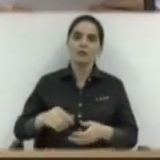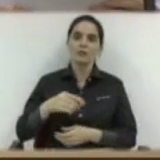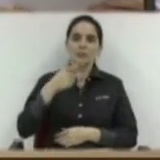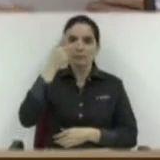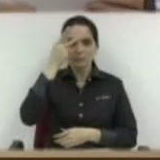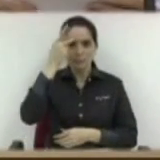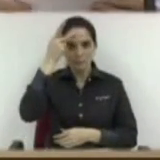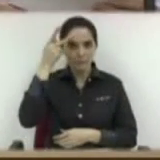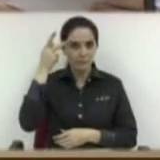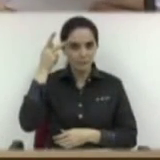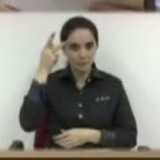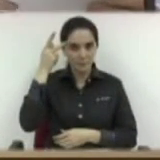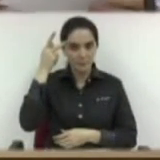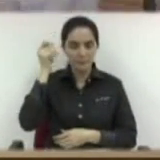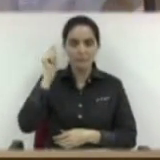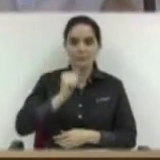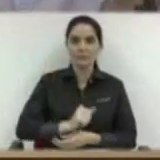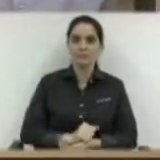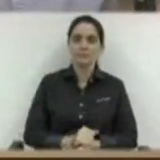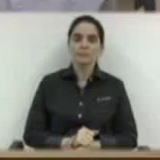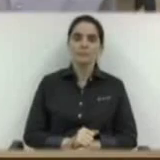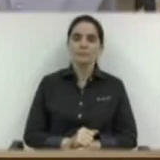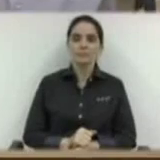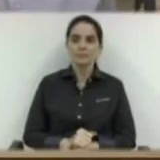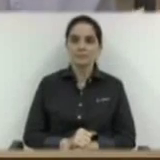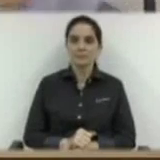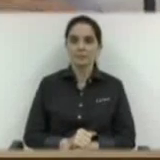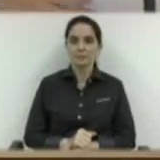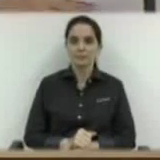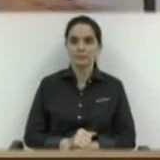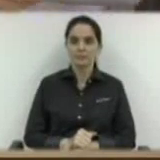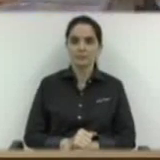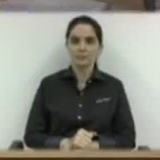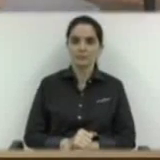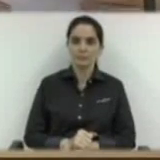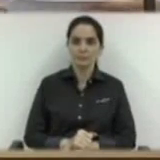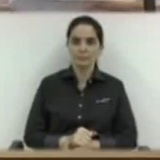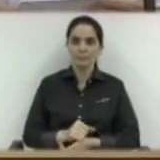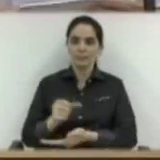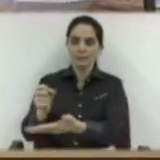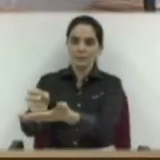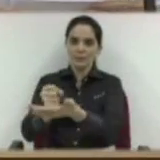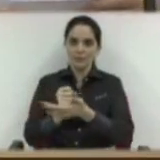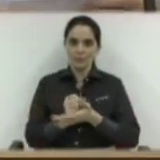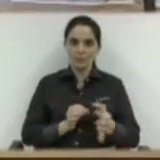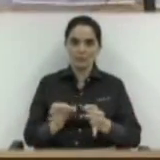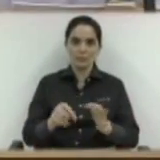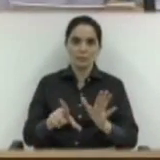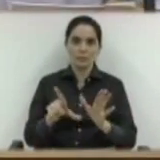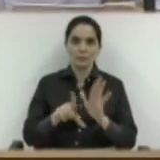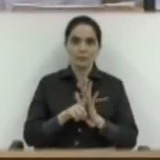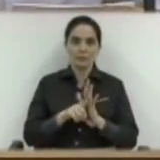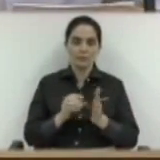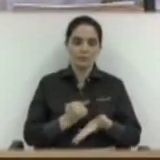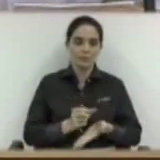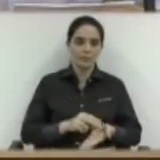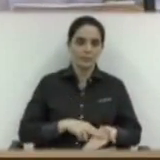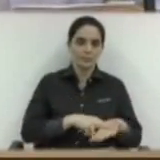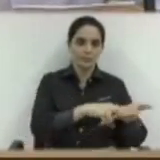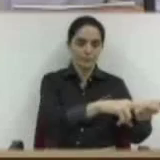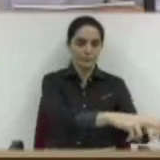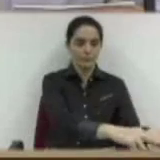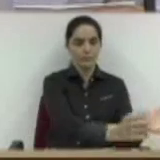César Junqueira Radiche, prefeito municipal. Esta presidência recebe o projeto de lei e encaminha às